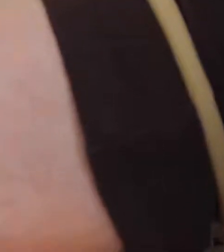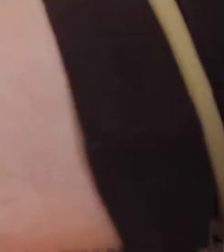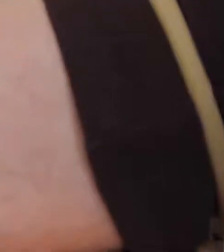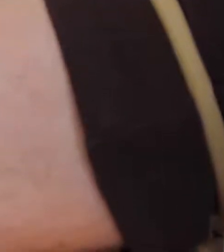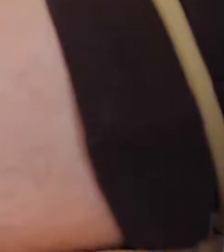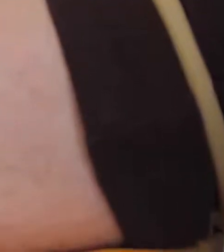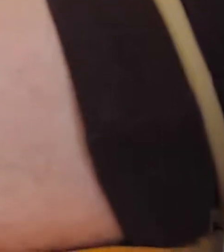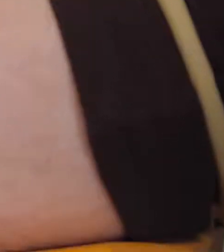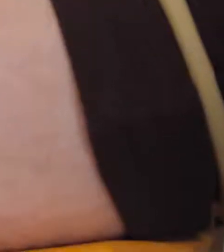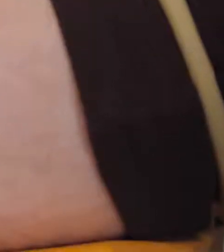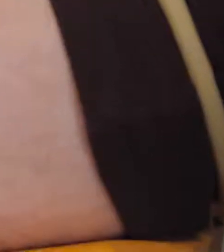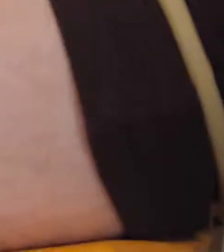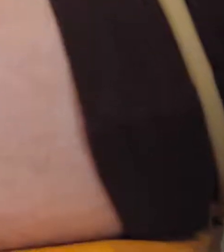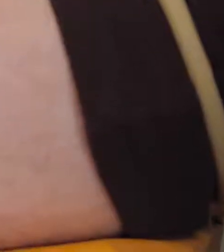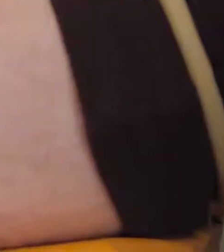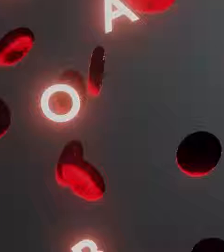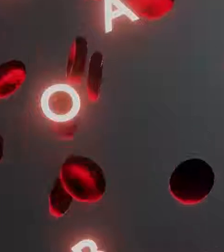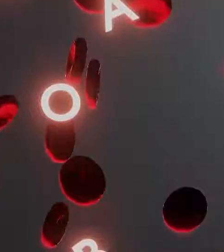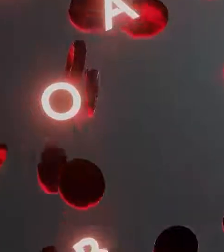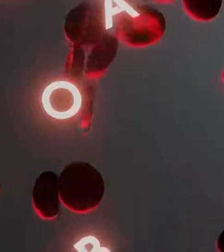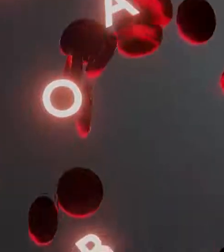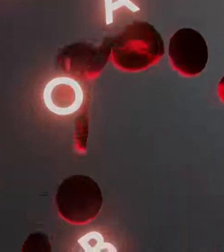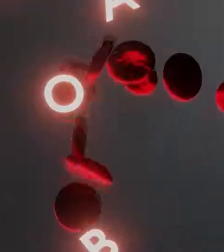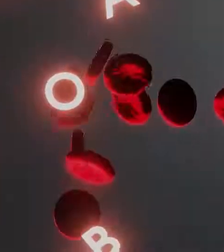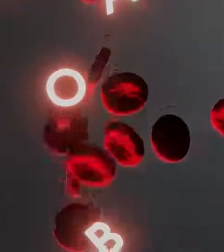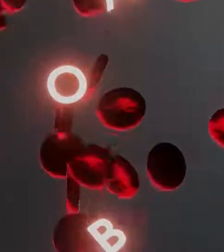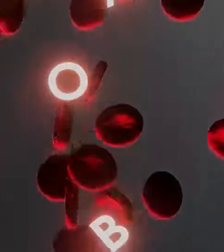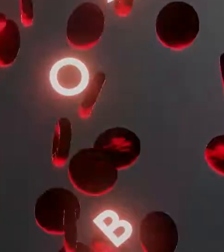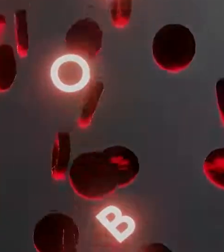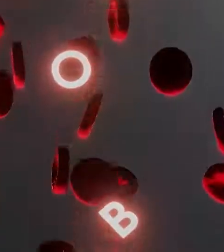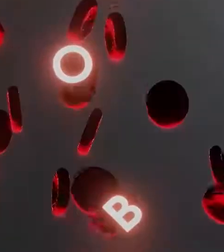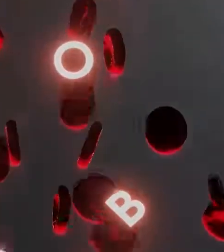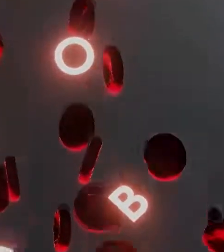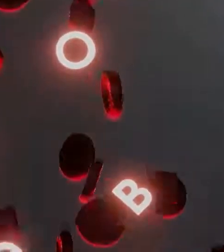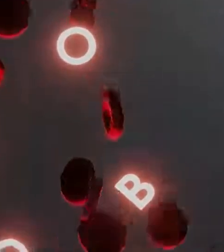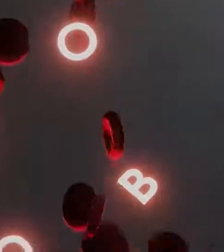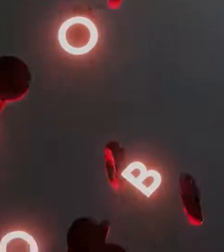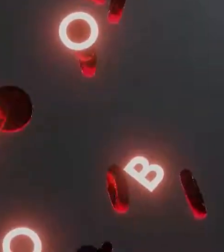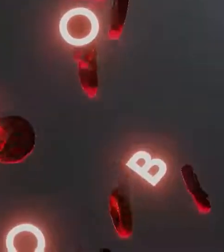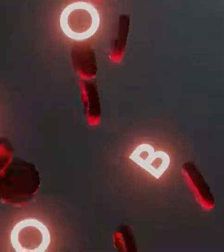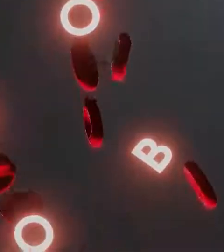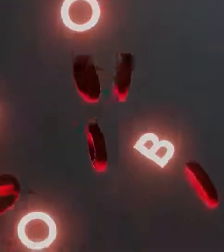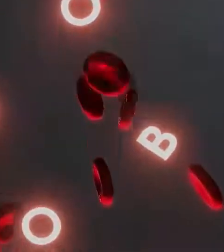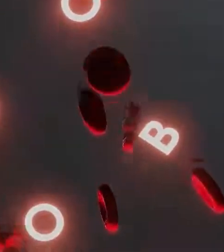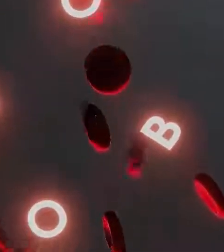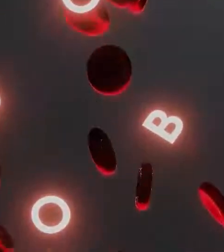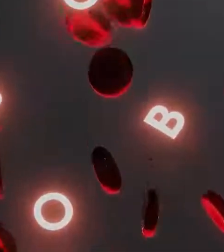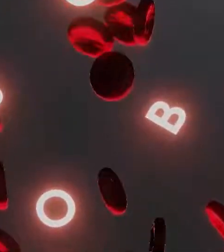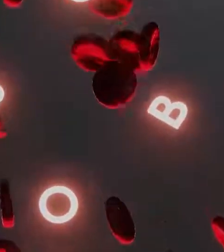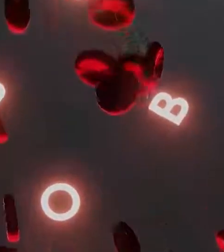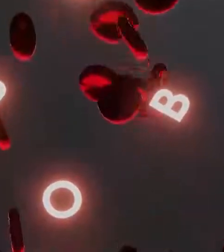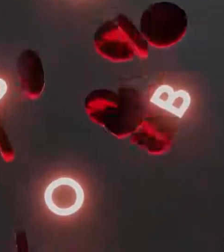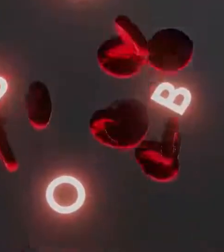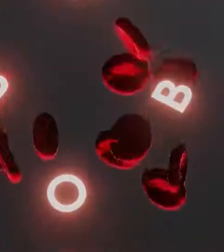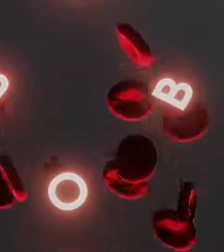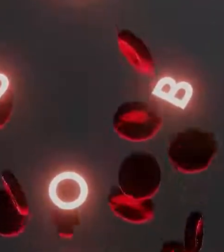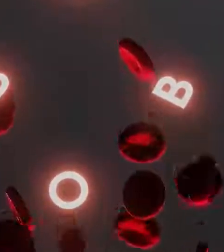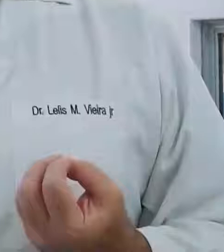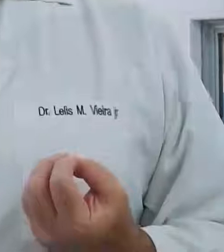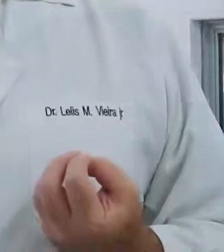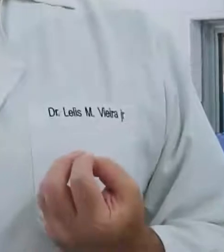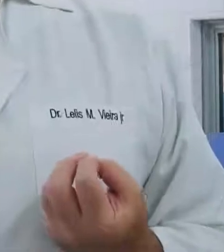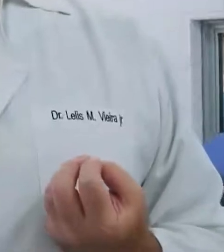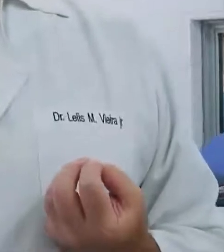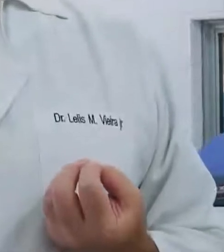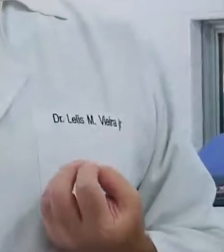como algo diferente e vai reagir contra. Você pode doar o A para o AB, ele tem o A lá, então ele aceita o A. Você pode